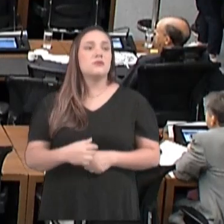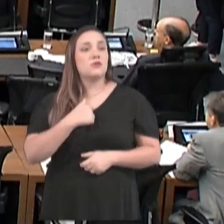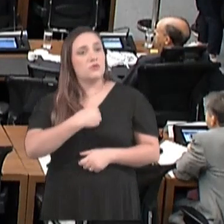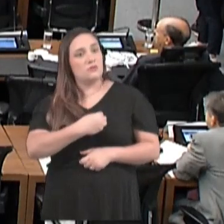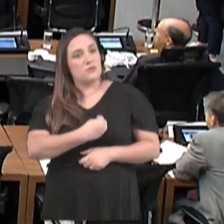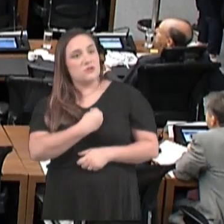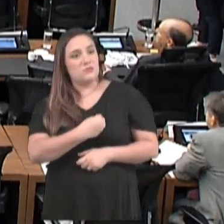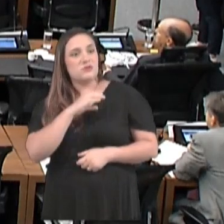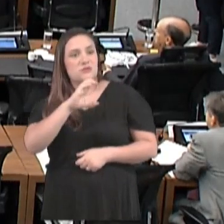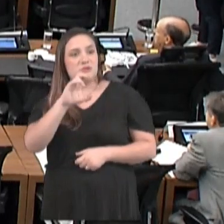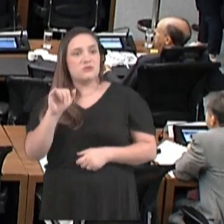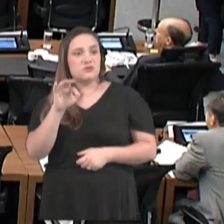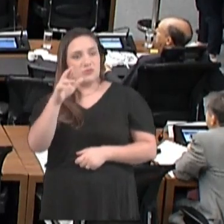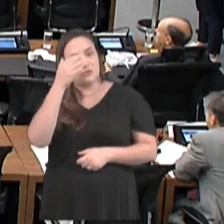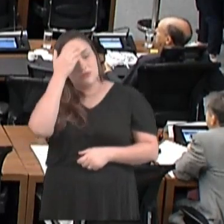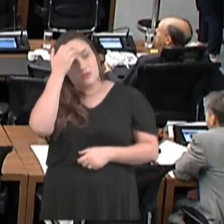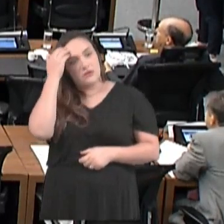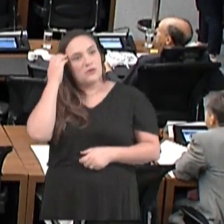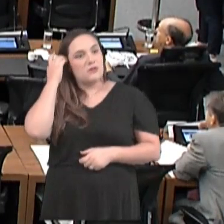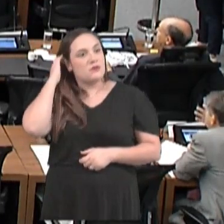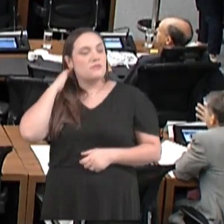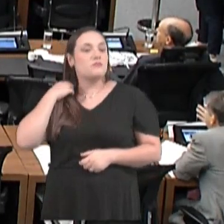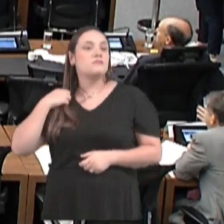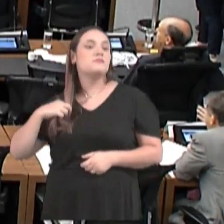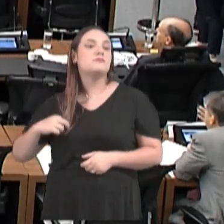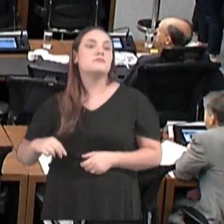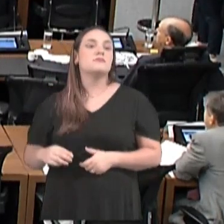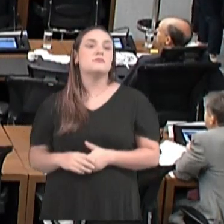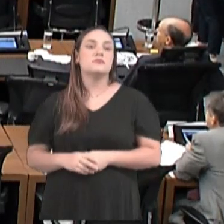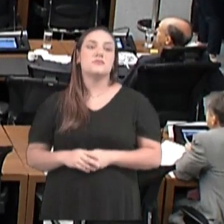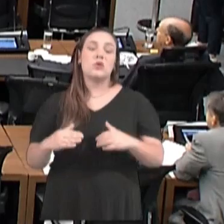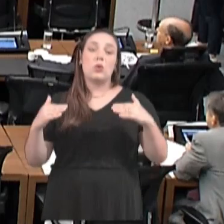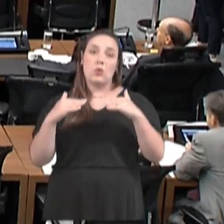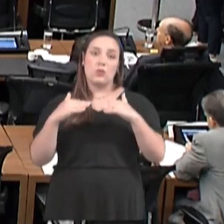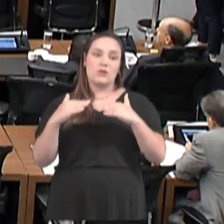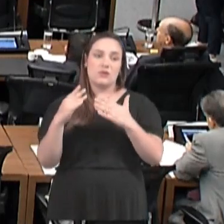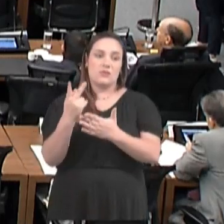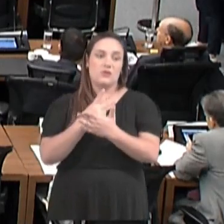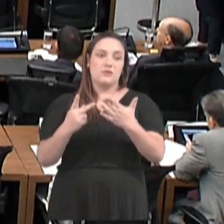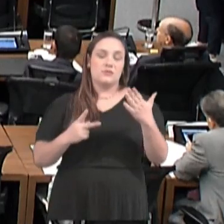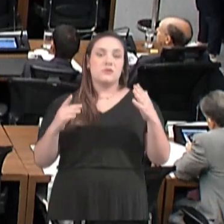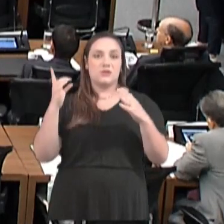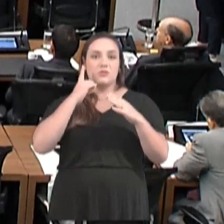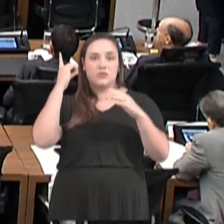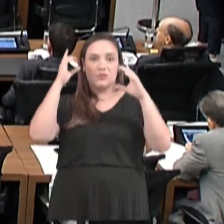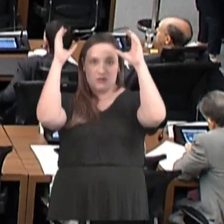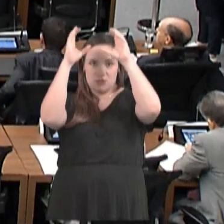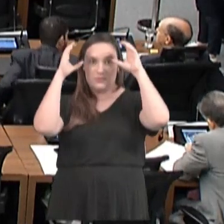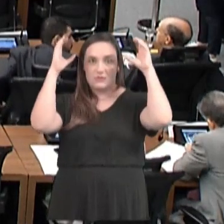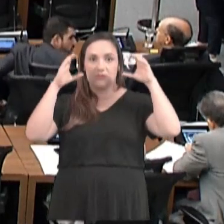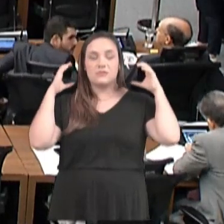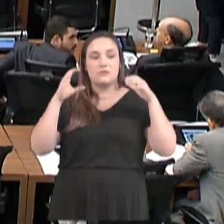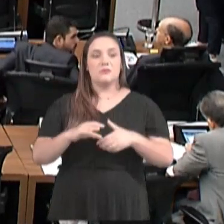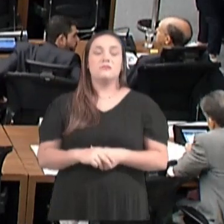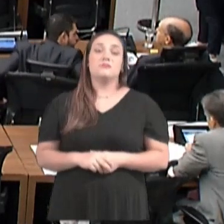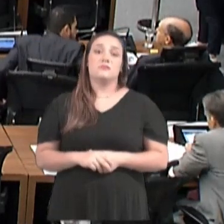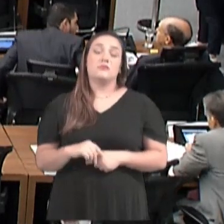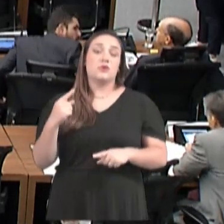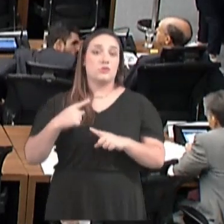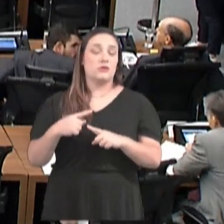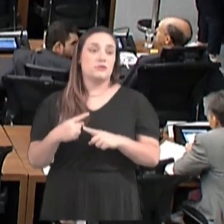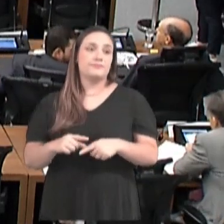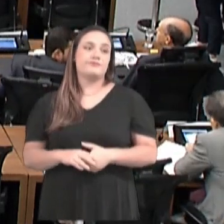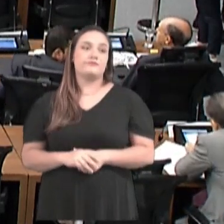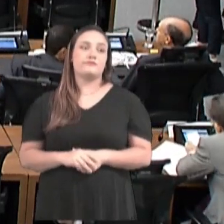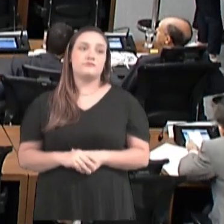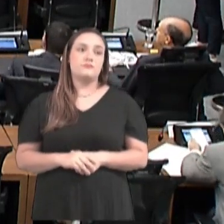da CCJ que sou e acatei o parecer do deputado Caravina, até porque